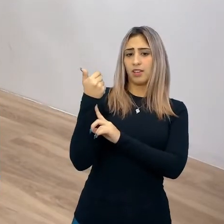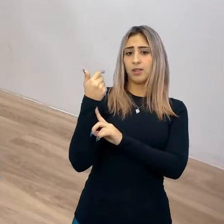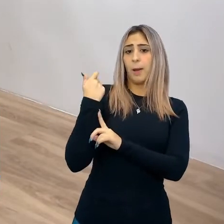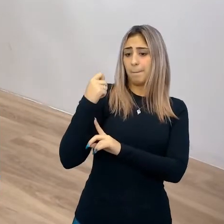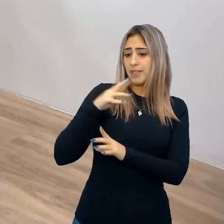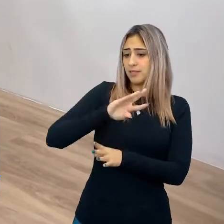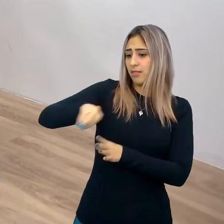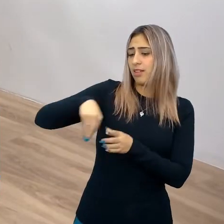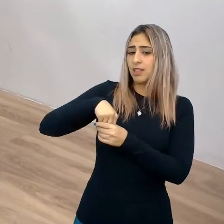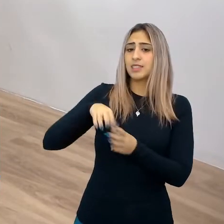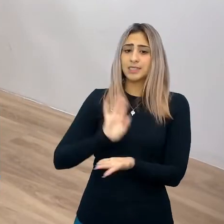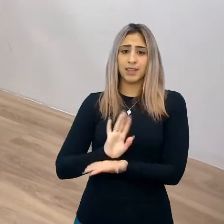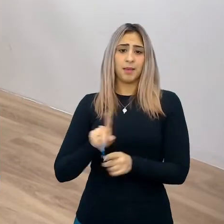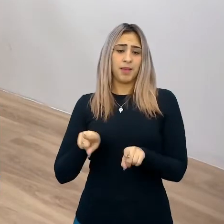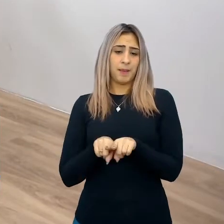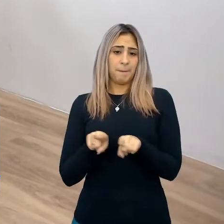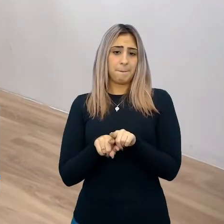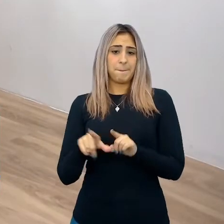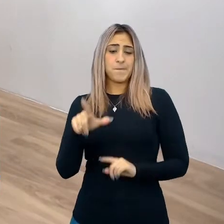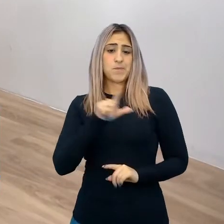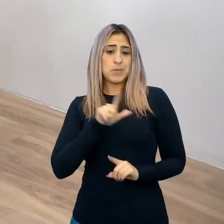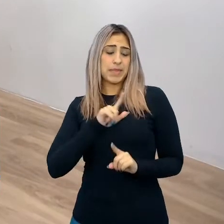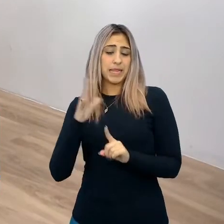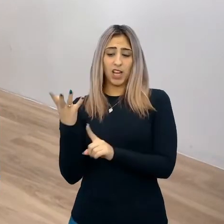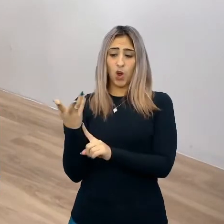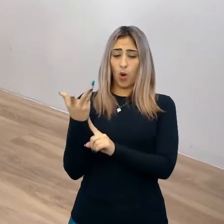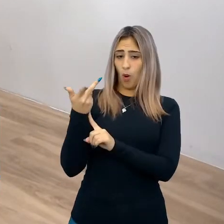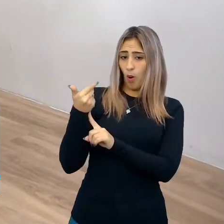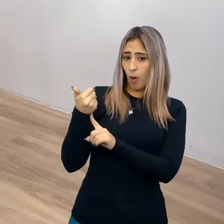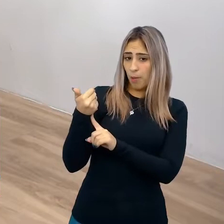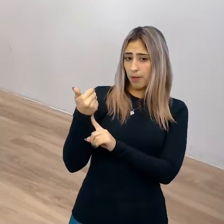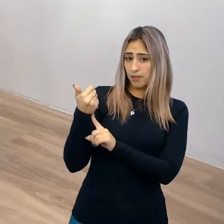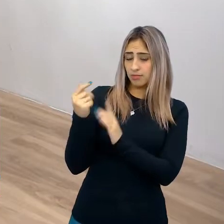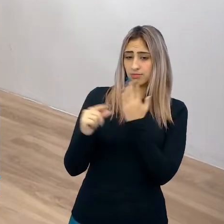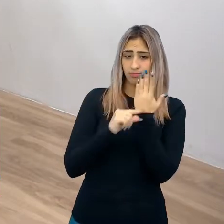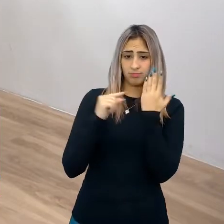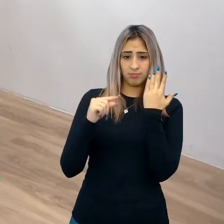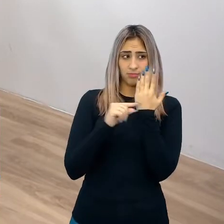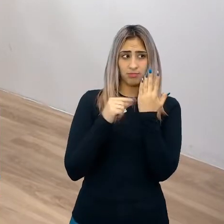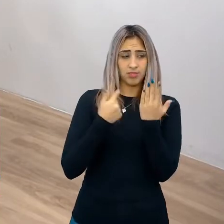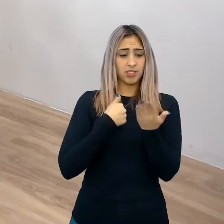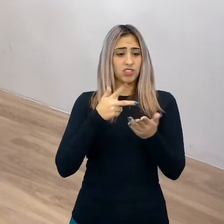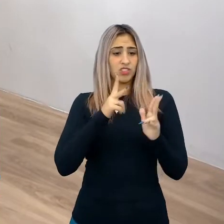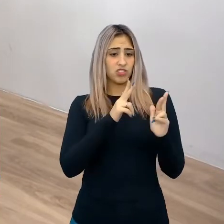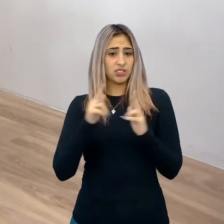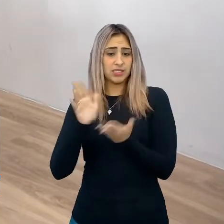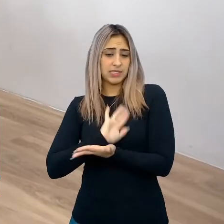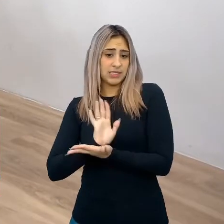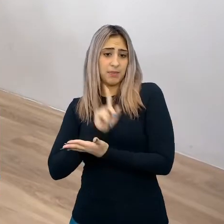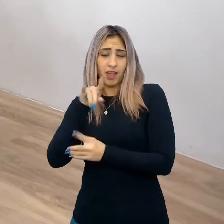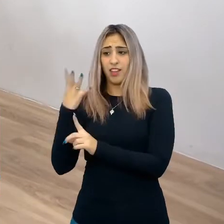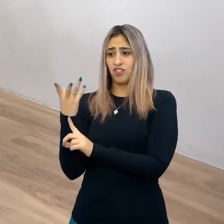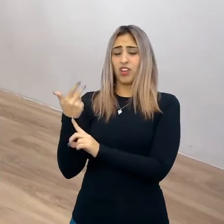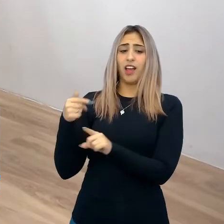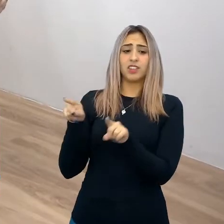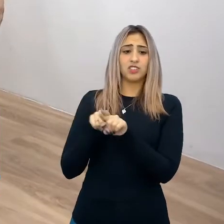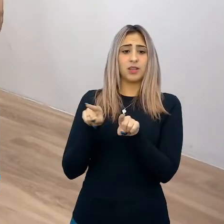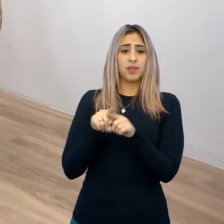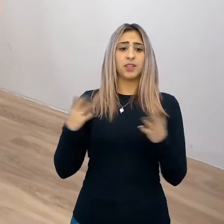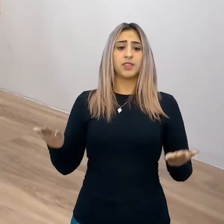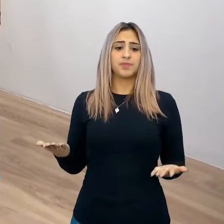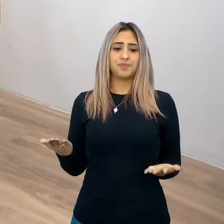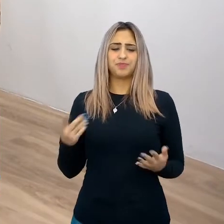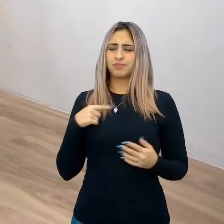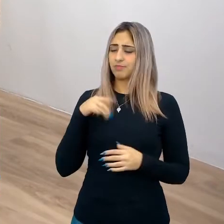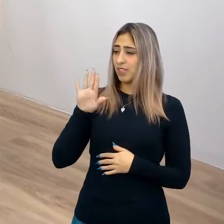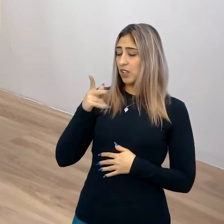o cinema também. Porque eu tenho obras cinematográficas que são obras de arte, obras geniais. Então, mas não sei se você já